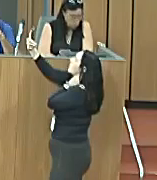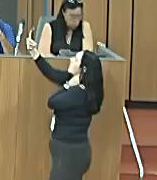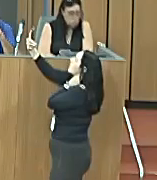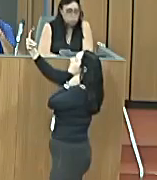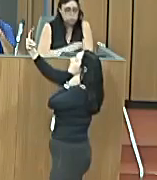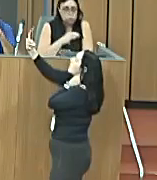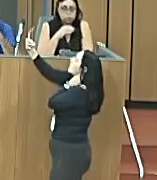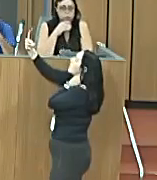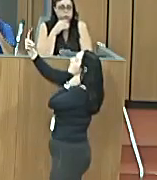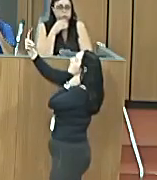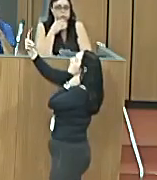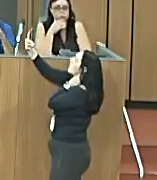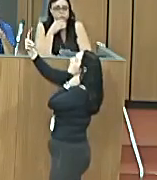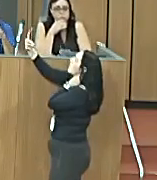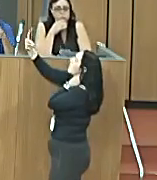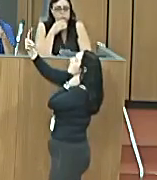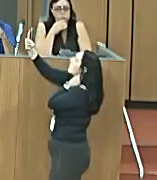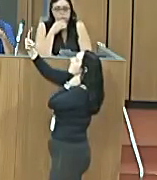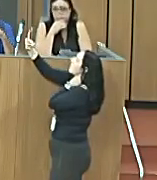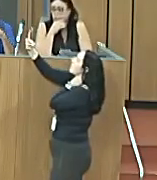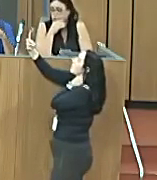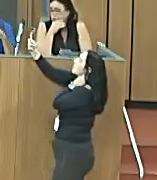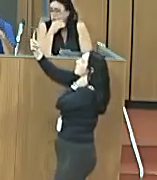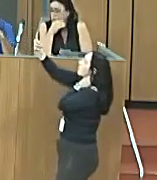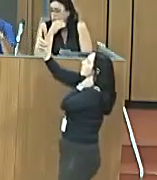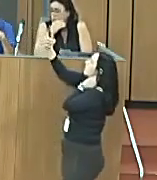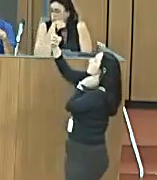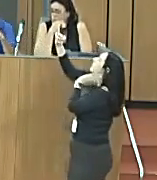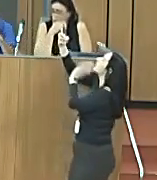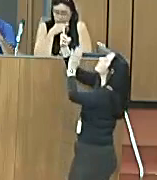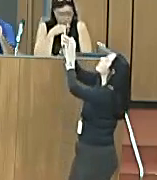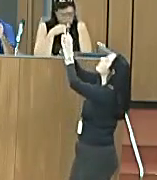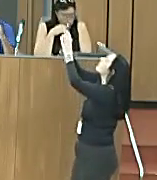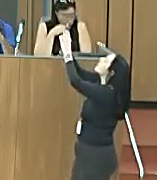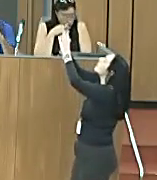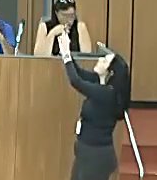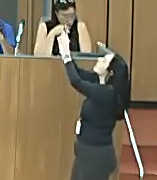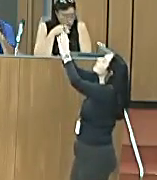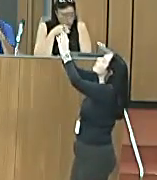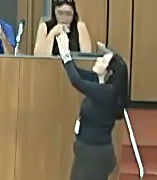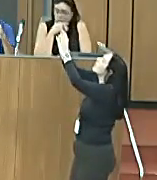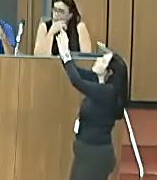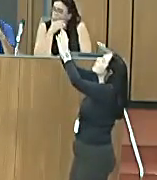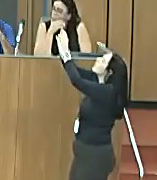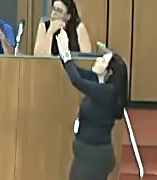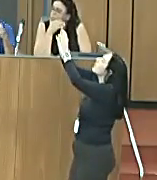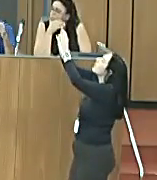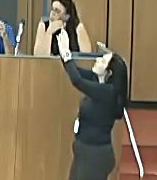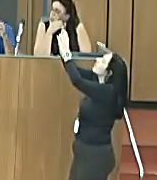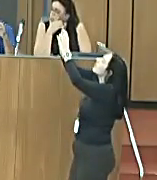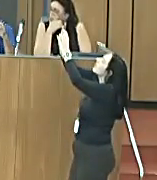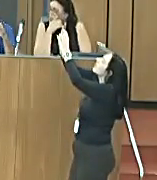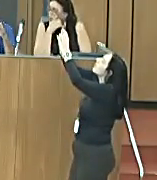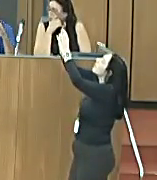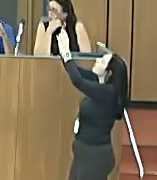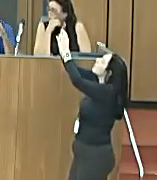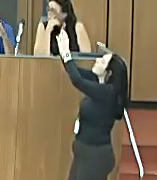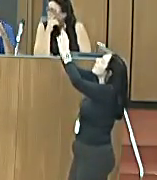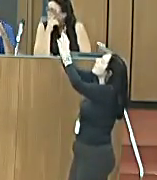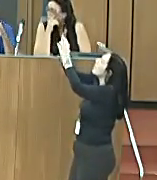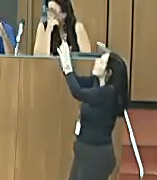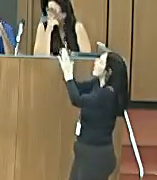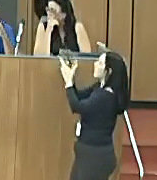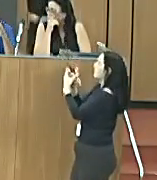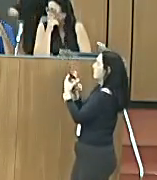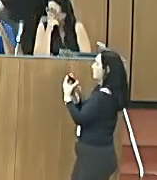o secretário com toda a sua formação toda sua história não aceitaria que o salário 8 mil reais mas ele disse eu não estou aqui por causa do salário